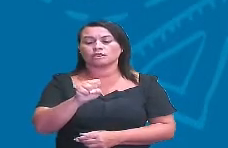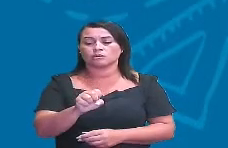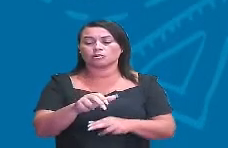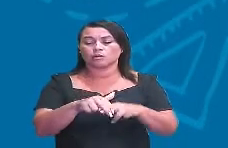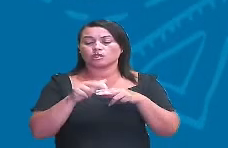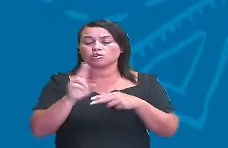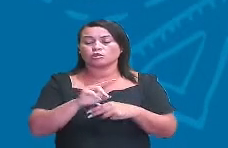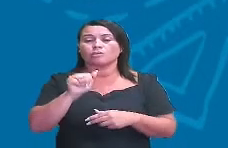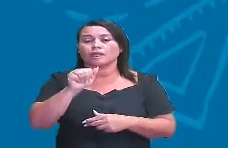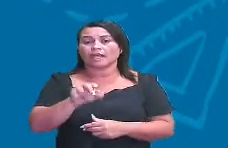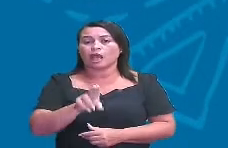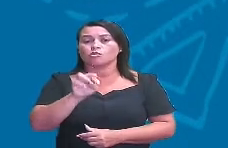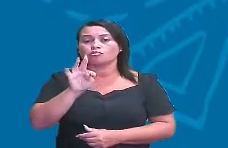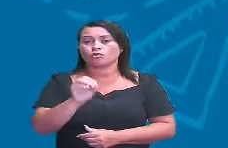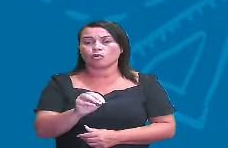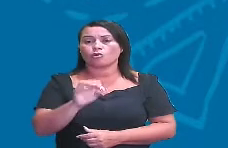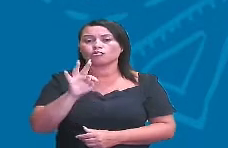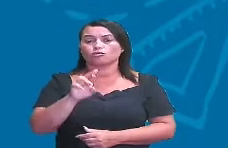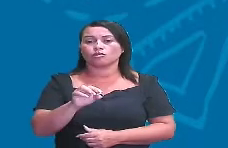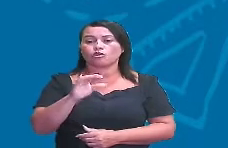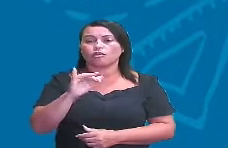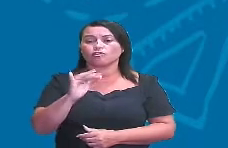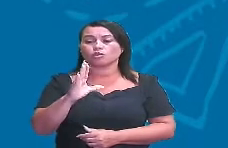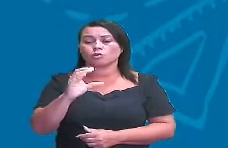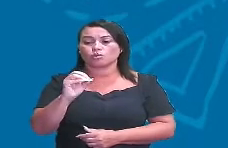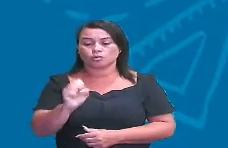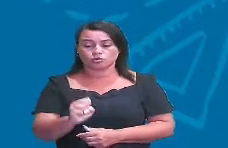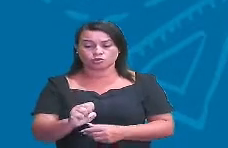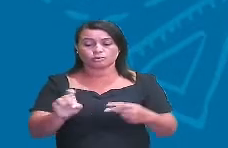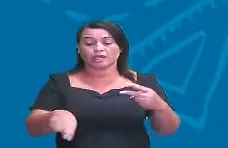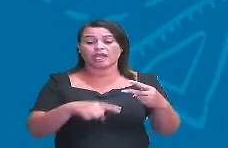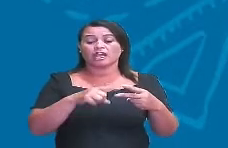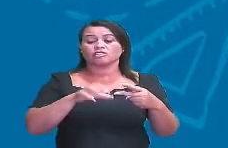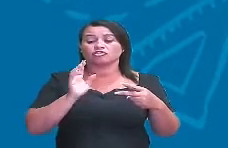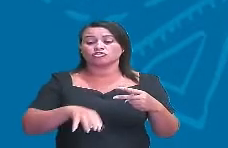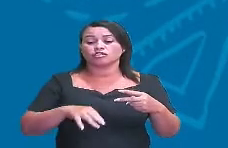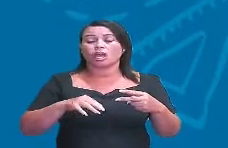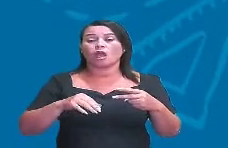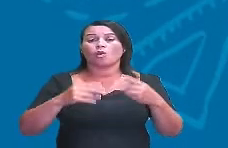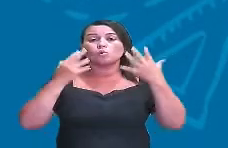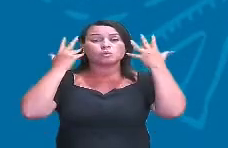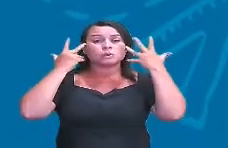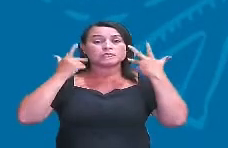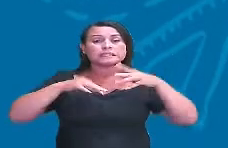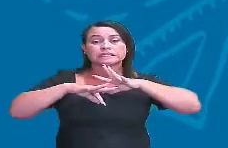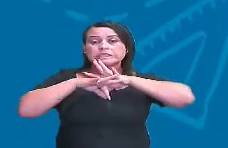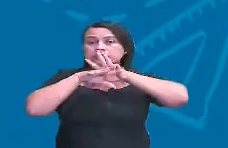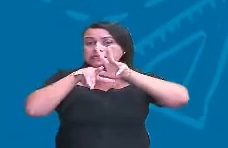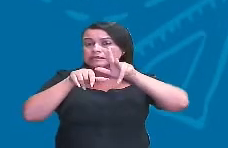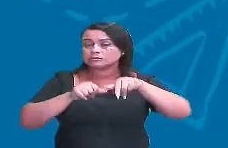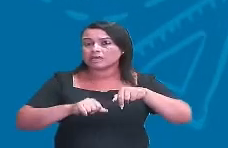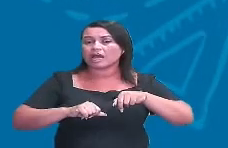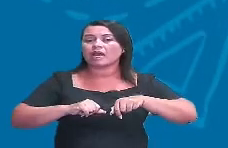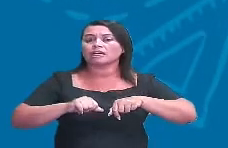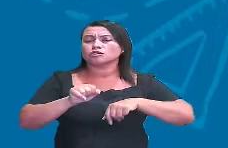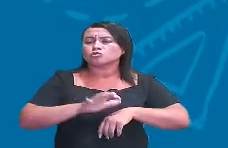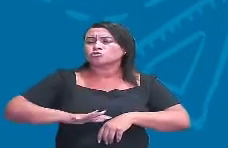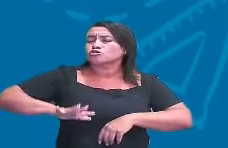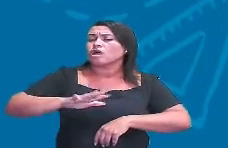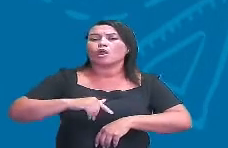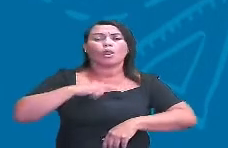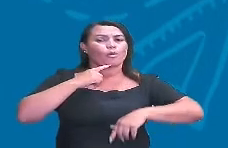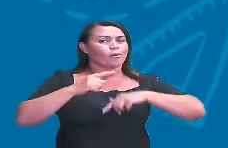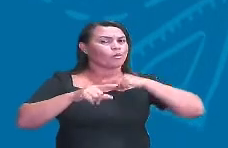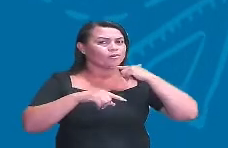autotróficos. Já os animais, de forma geral, pelo fato de não conseguirem produzir o seu próprio